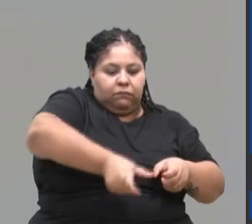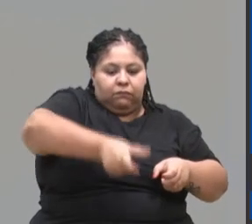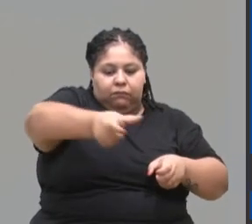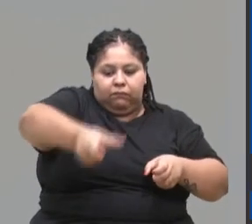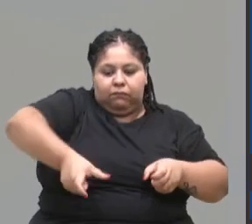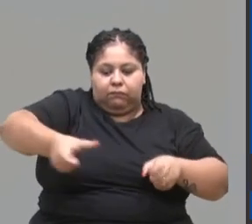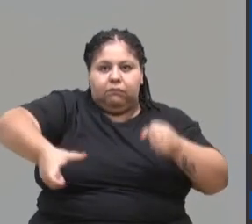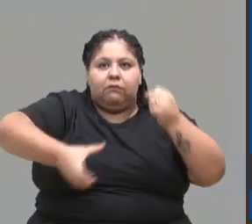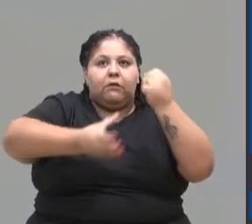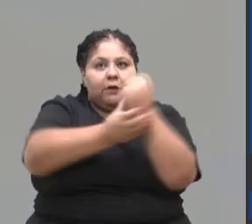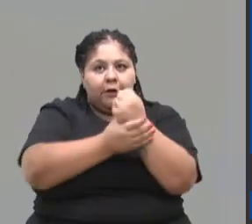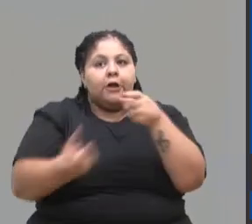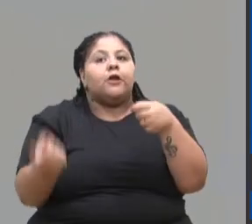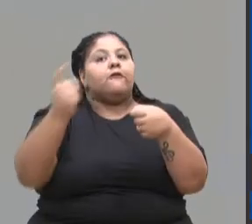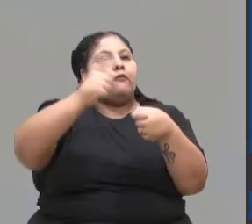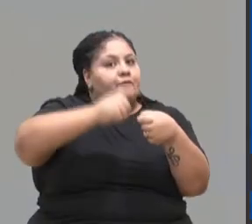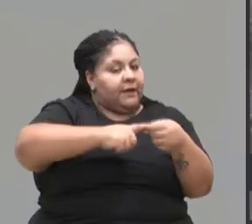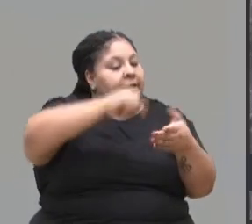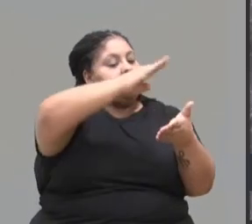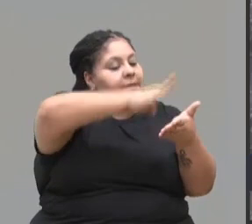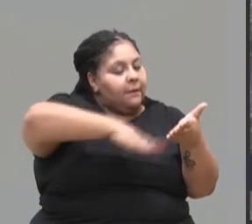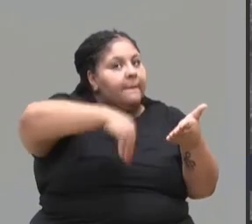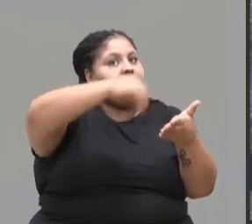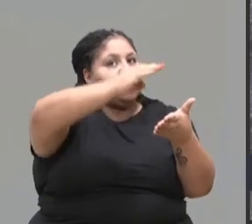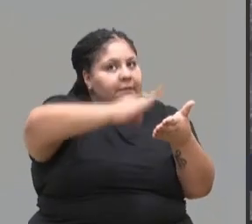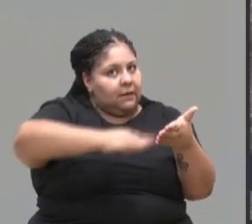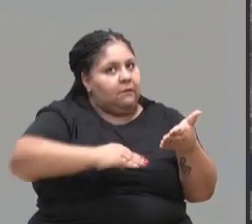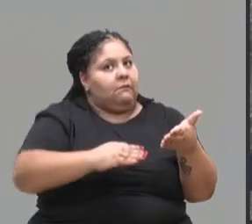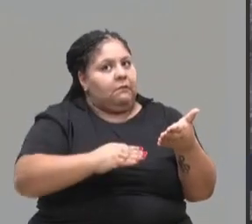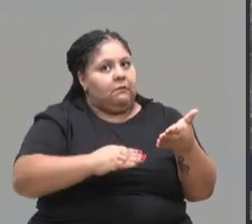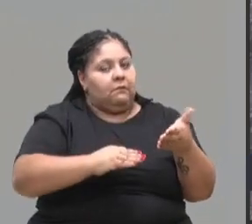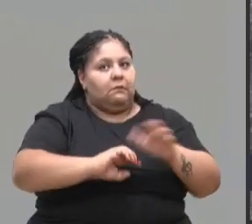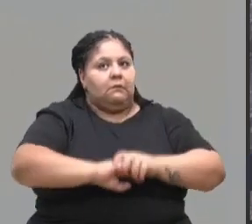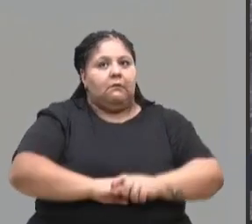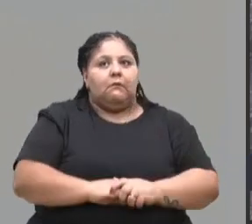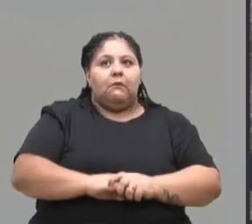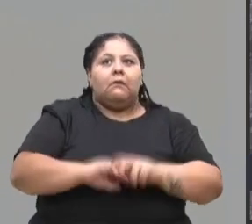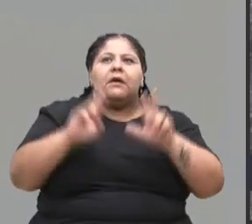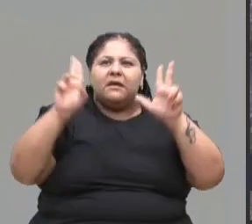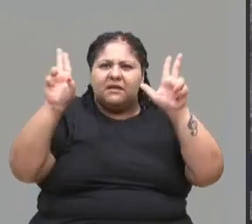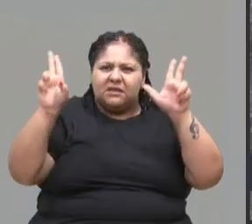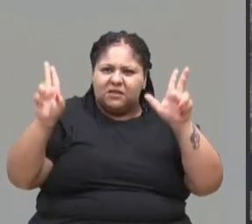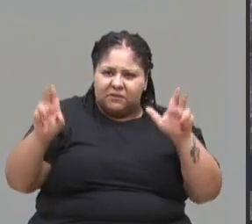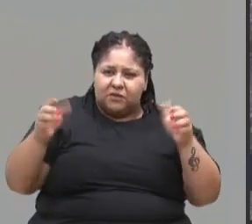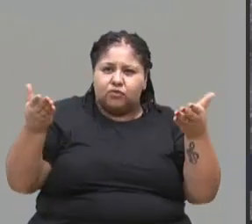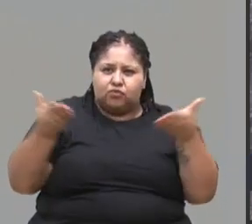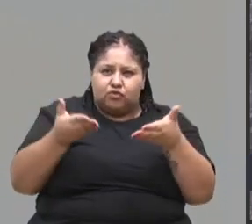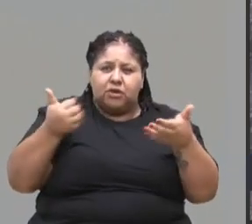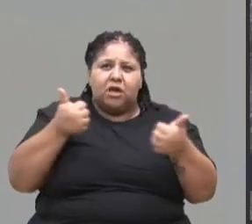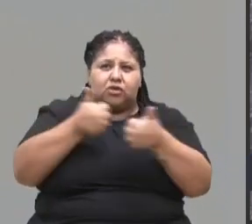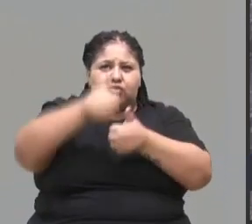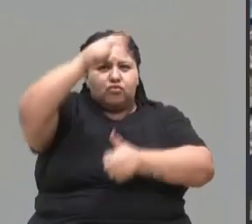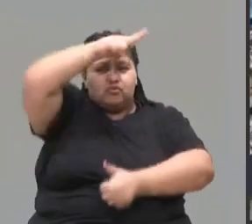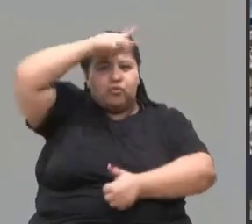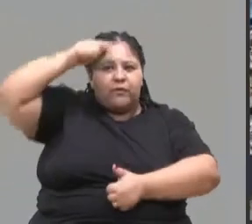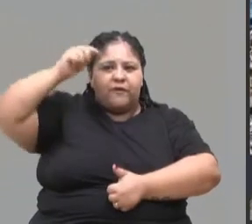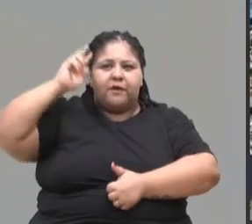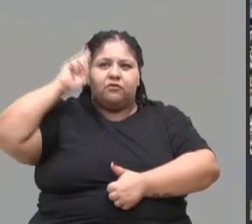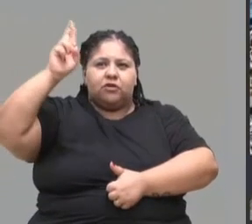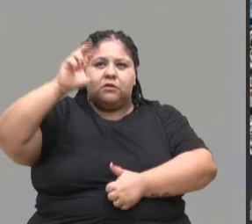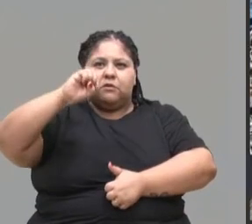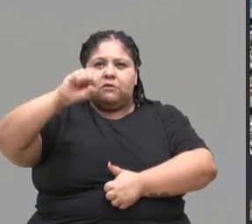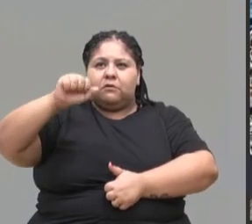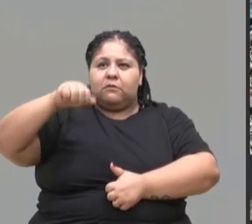a ser repintadas. Isso foi um assunto no Salão Nobre com o prefeito e com o diretor do SAMAI